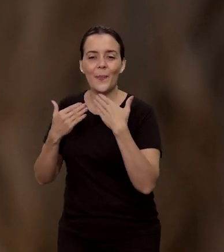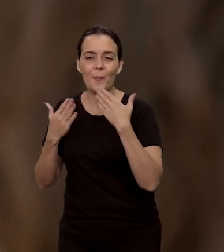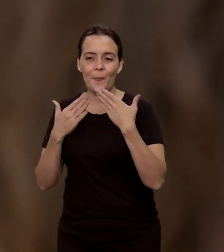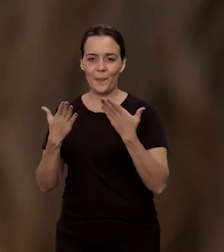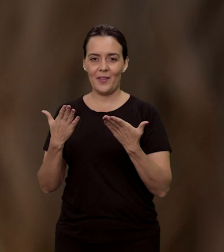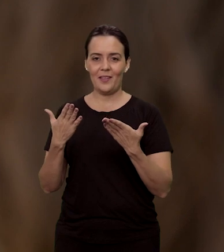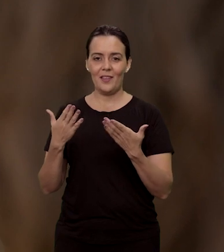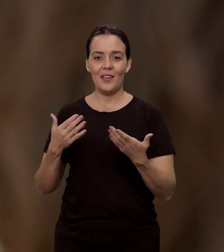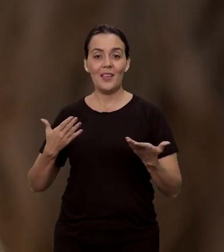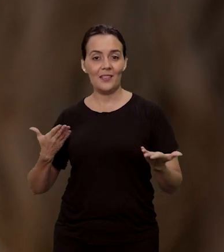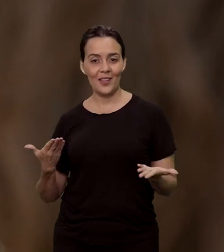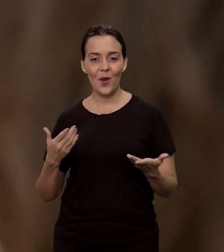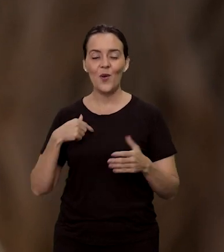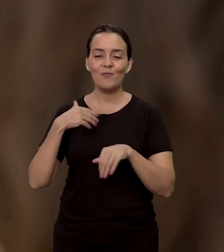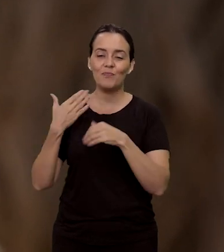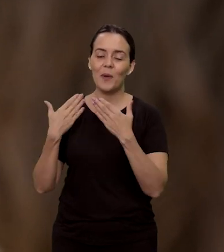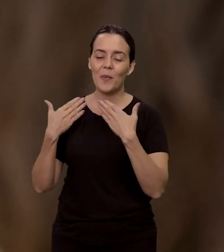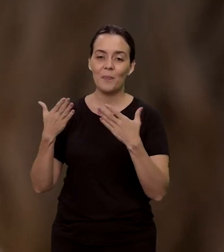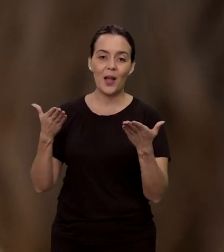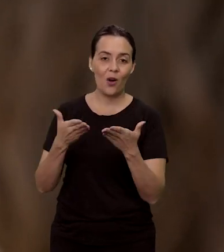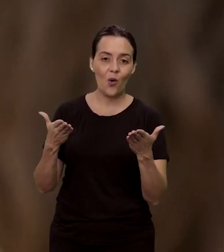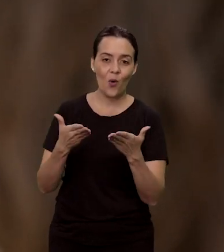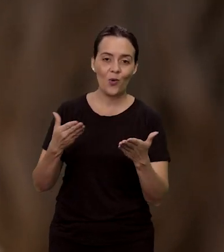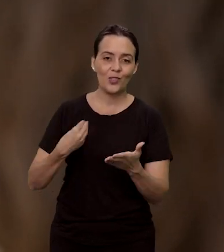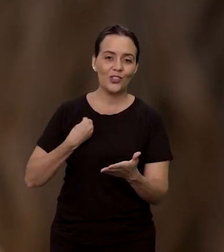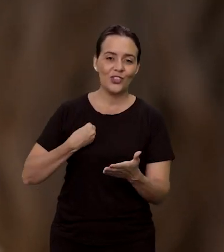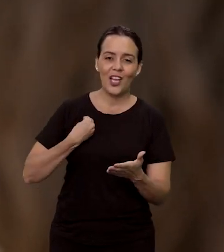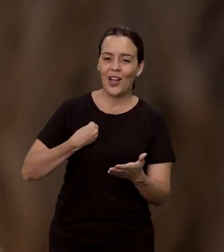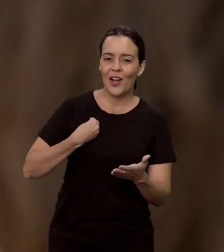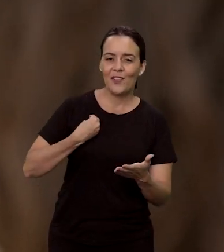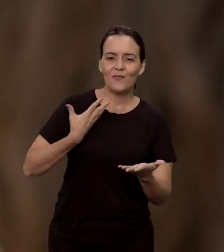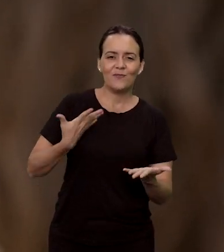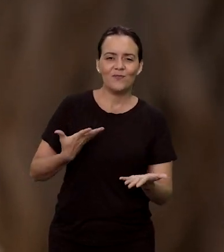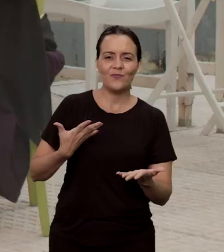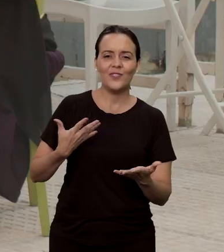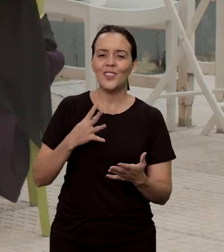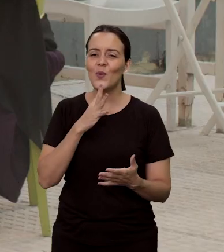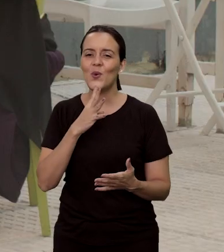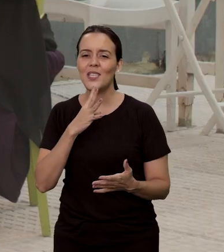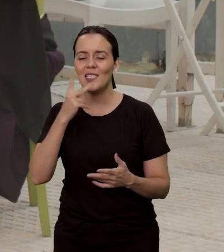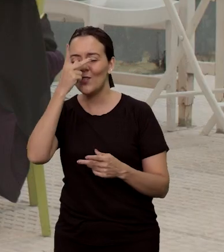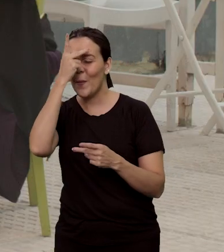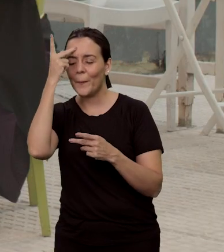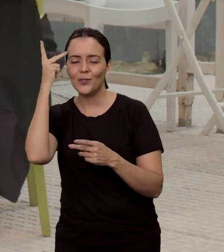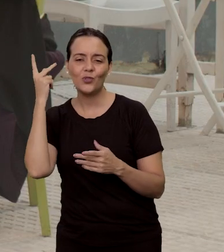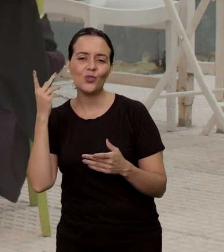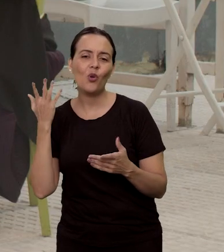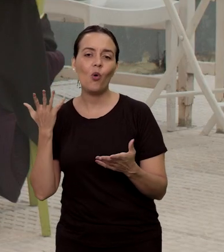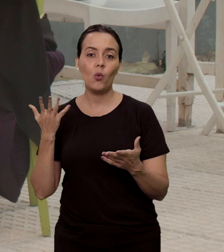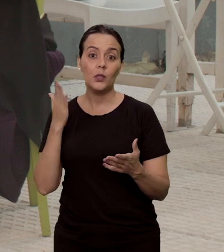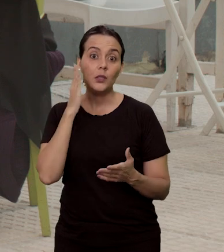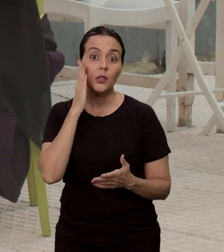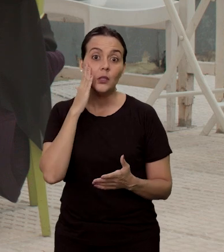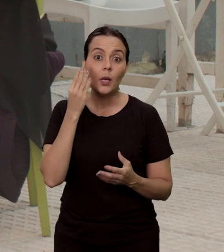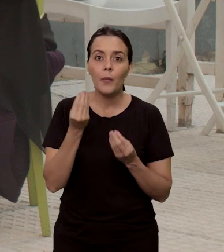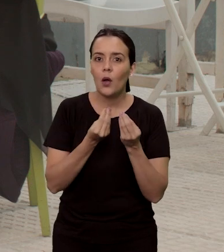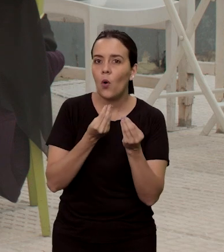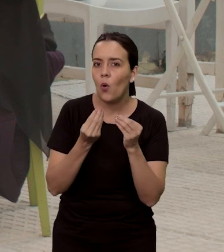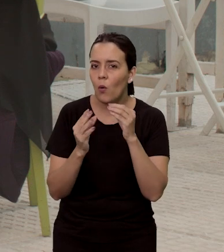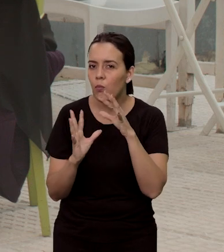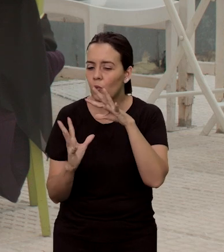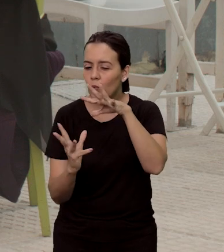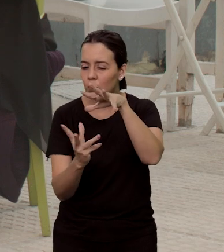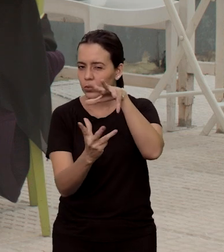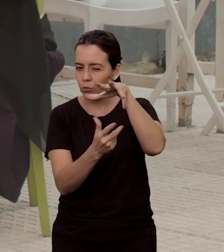que a vida toda vem pautando, influenciando gente em relação a essa visão de interpretar esse mundo complexo que a gente